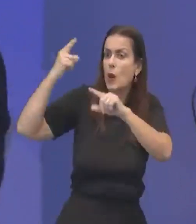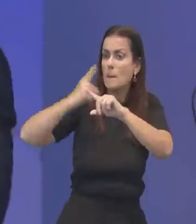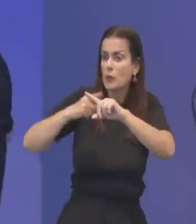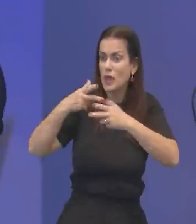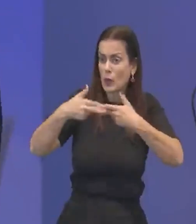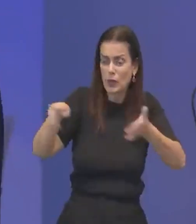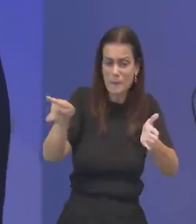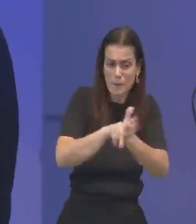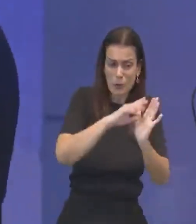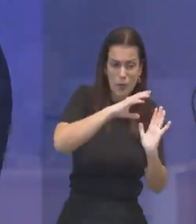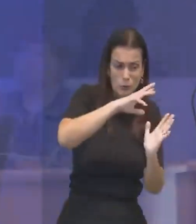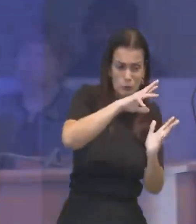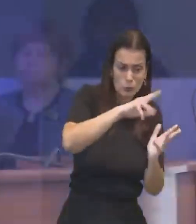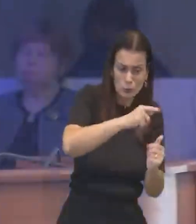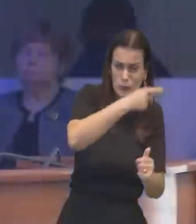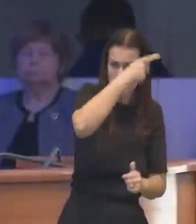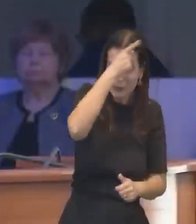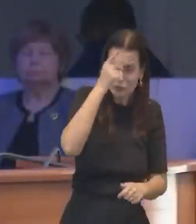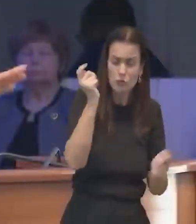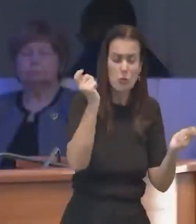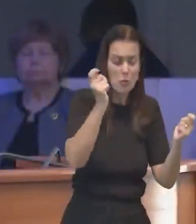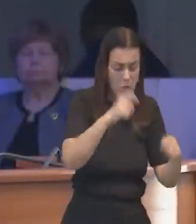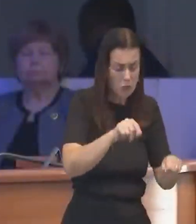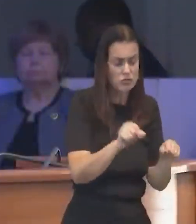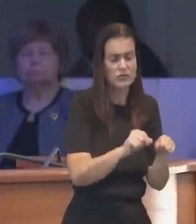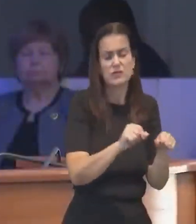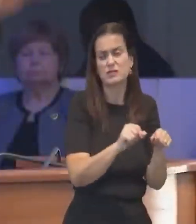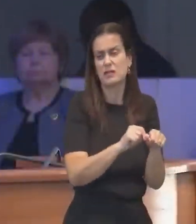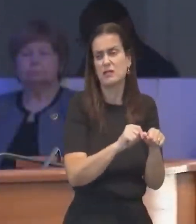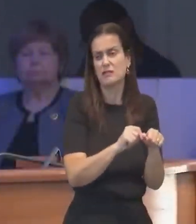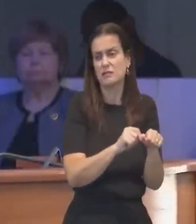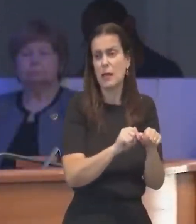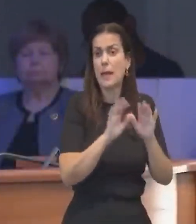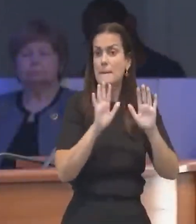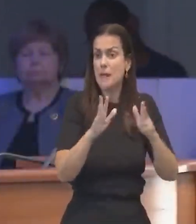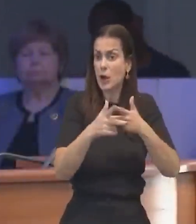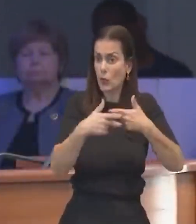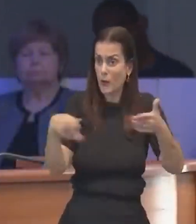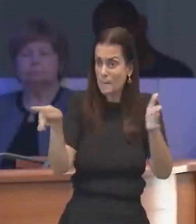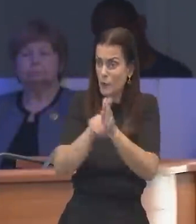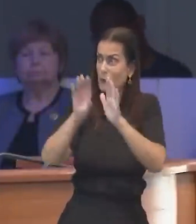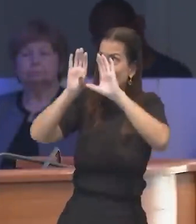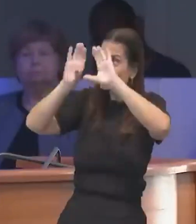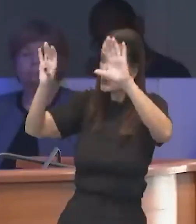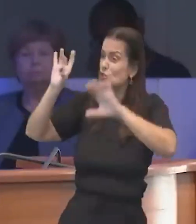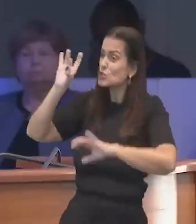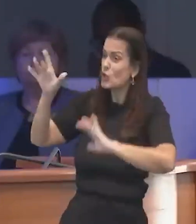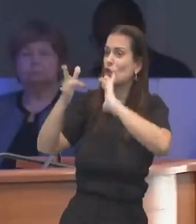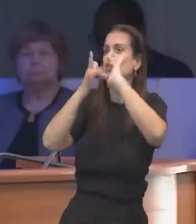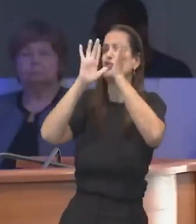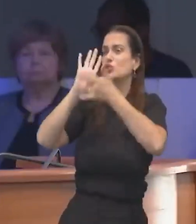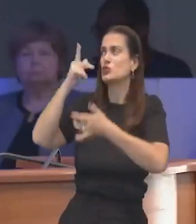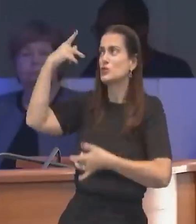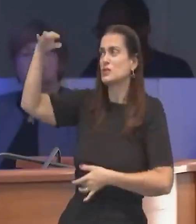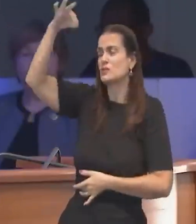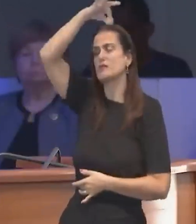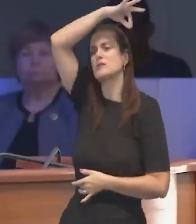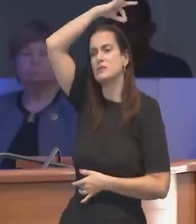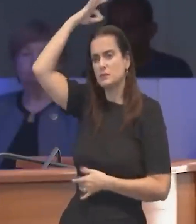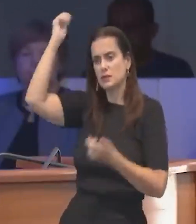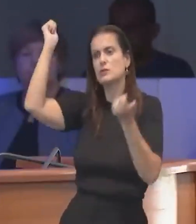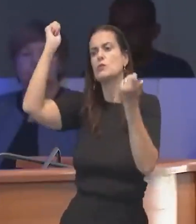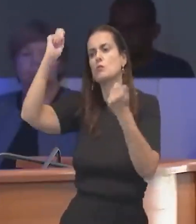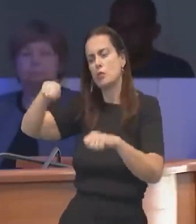o homem pode fazer, aquilo que é da terra o homem pode realizar, mas aquilo que é do céu apenas Cristo, o seu Espírito,